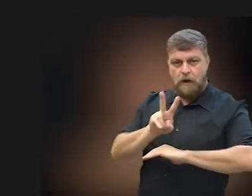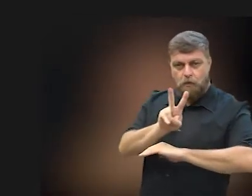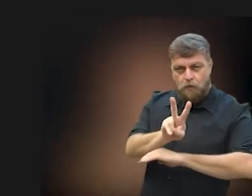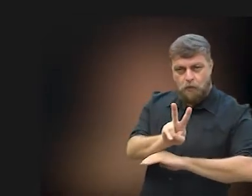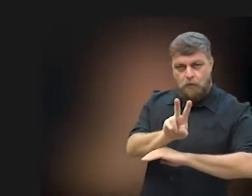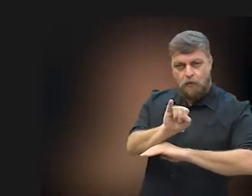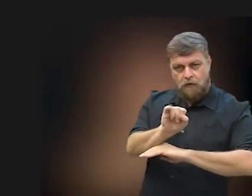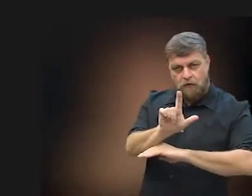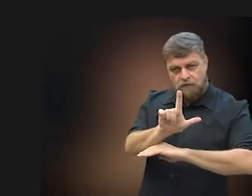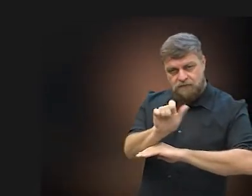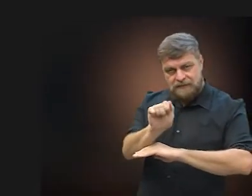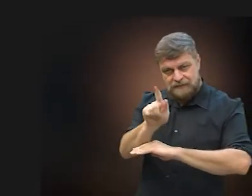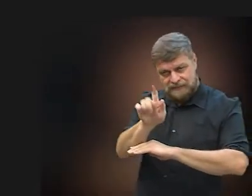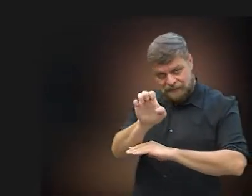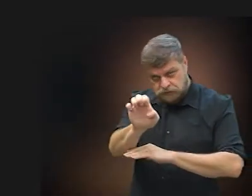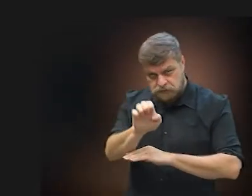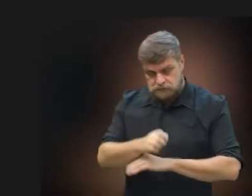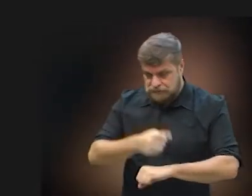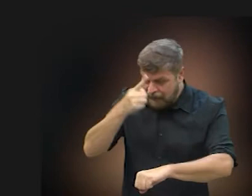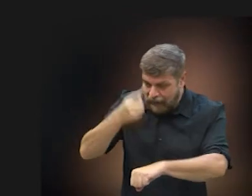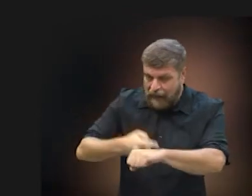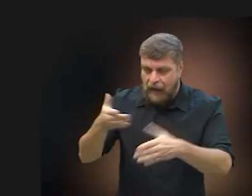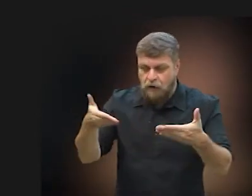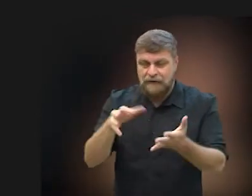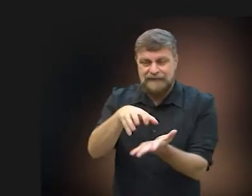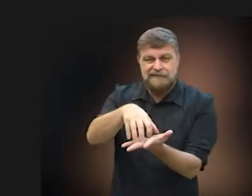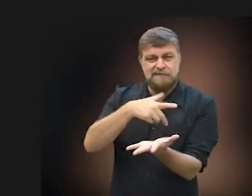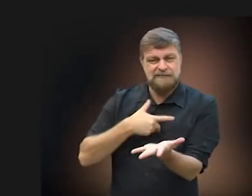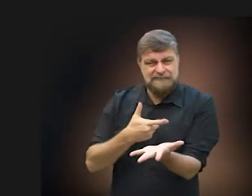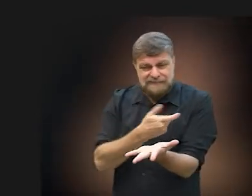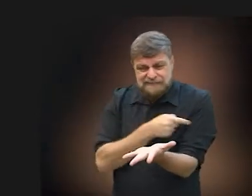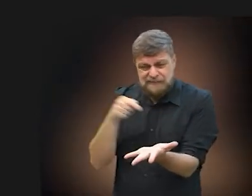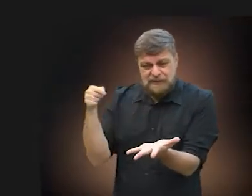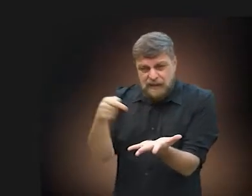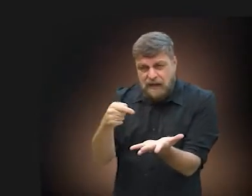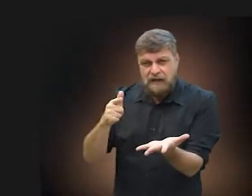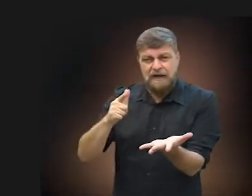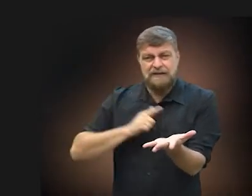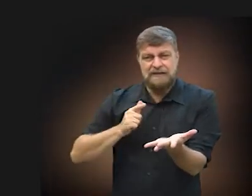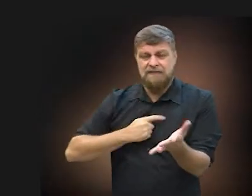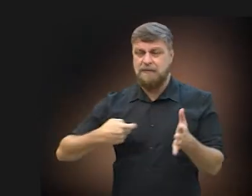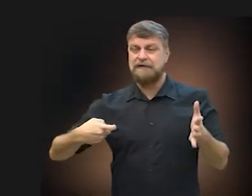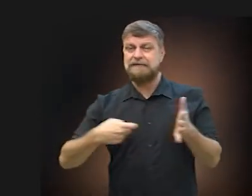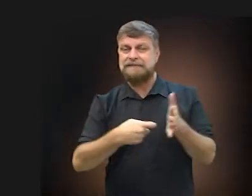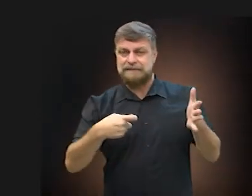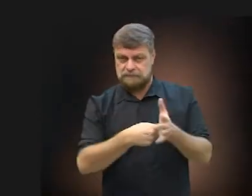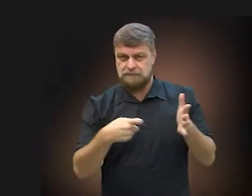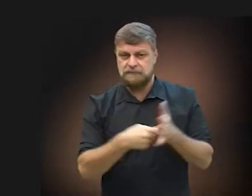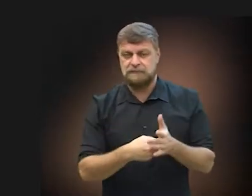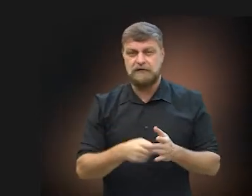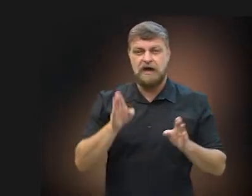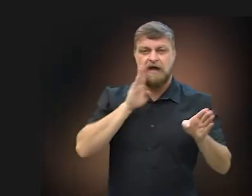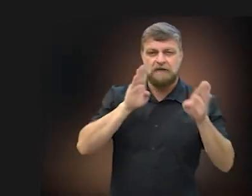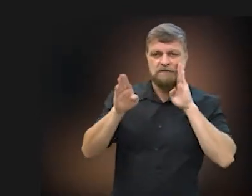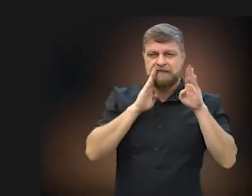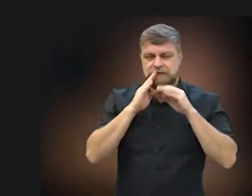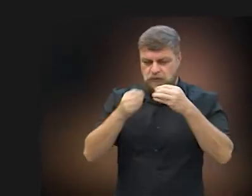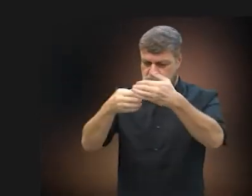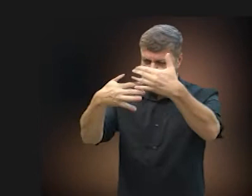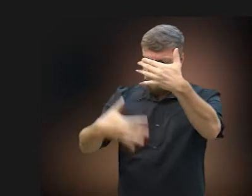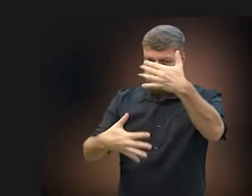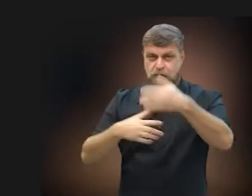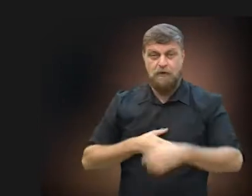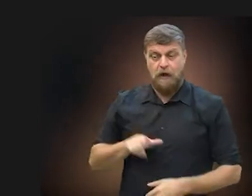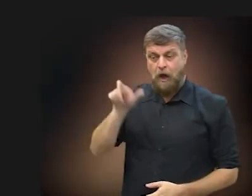no exemplo do Village, nesse momento, que é uma unidade, teve inclusive uma denúncia no